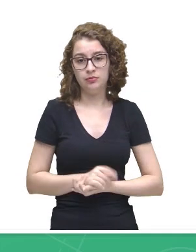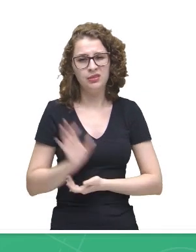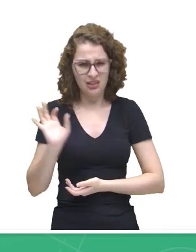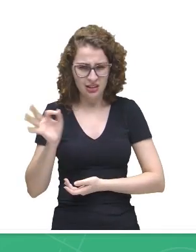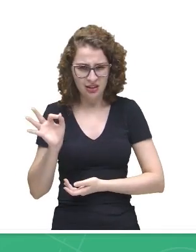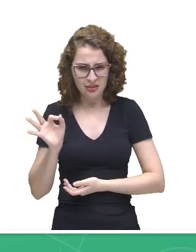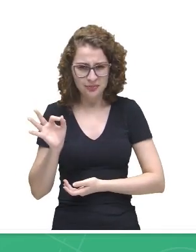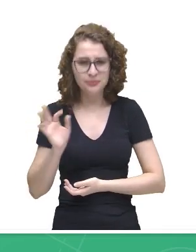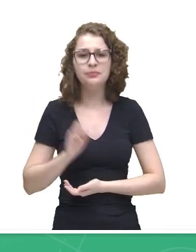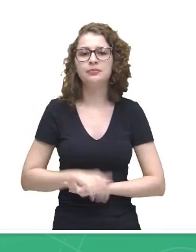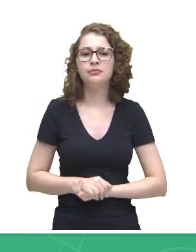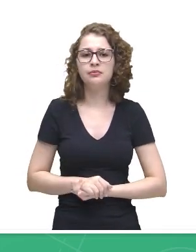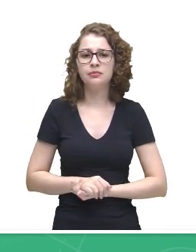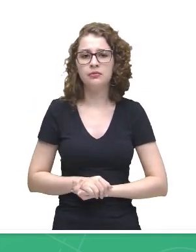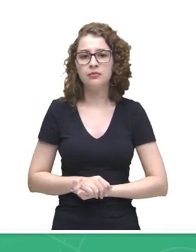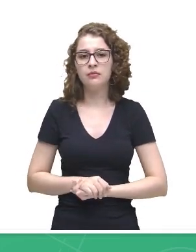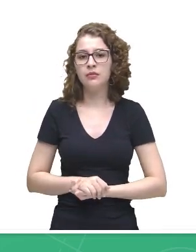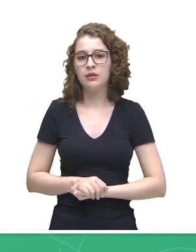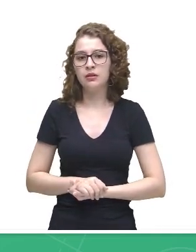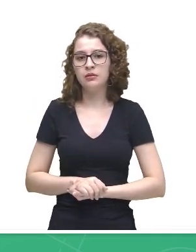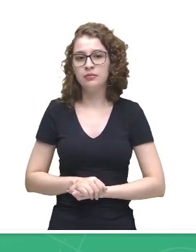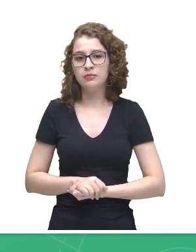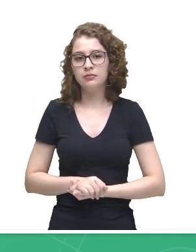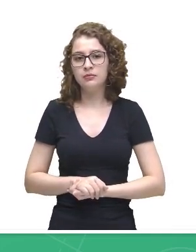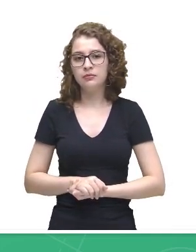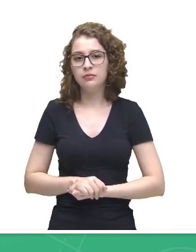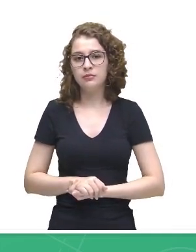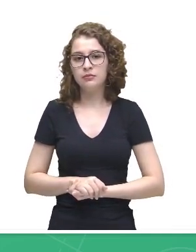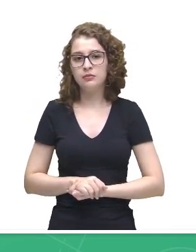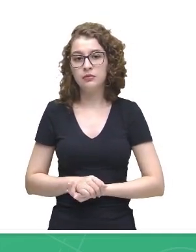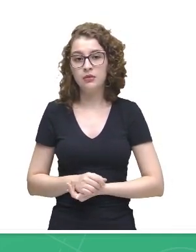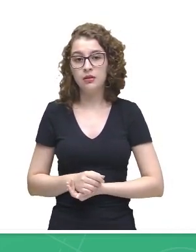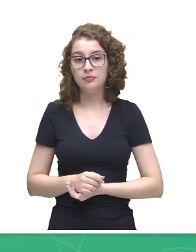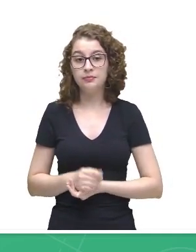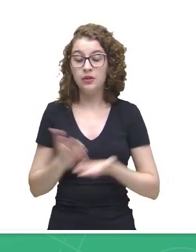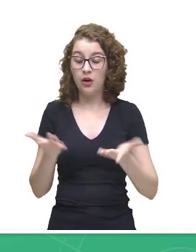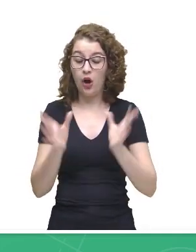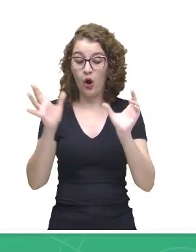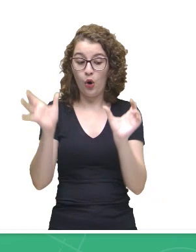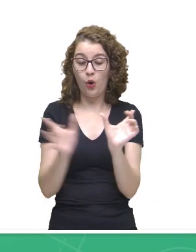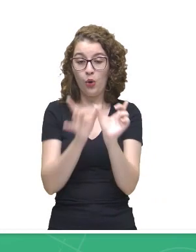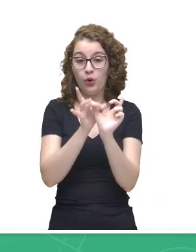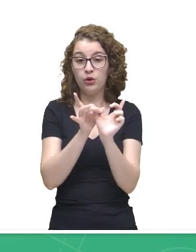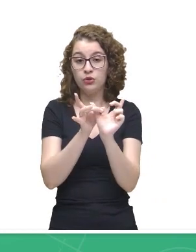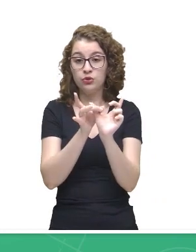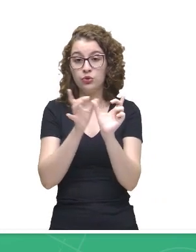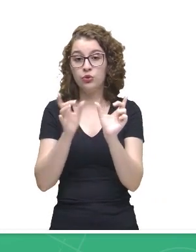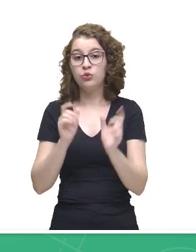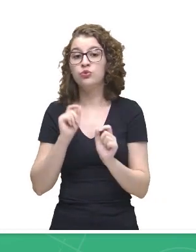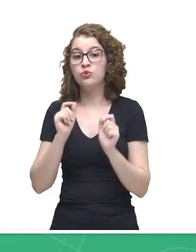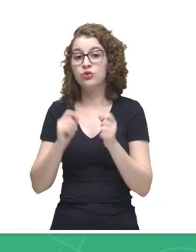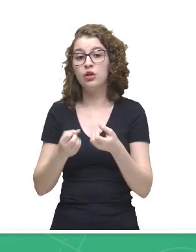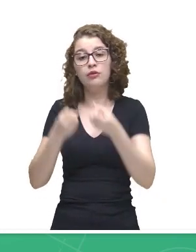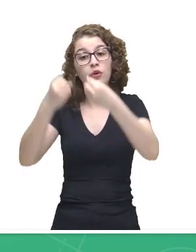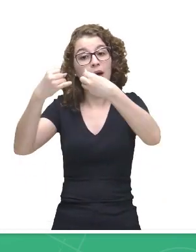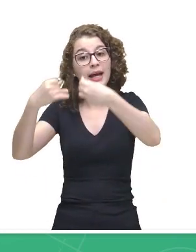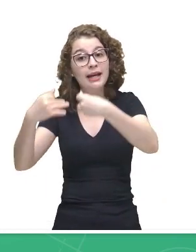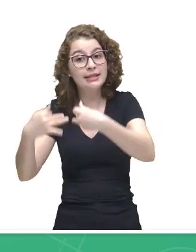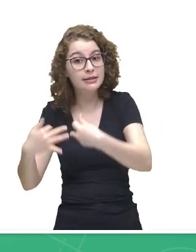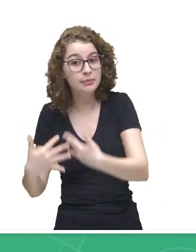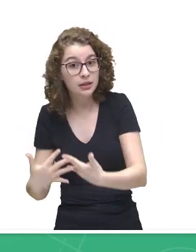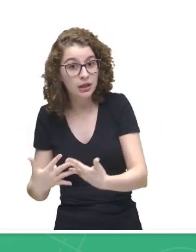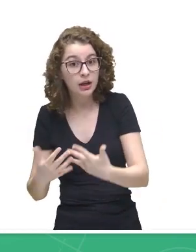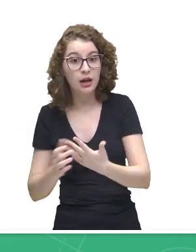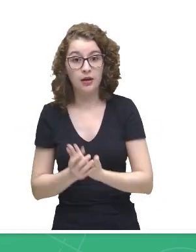como o próprio nome diz, né? Elas vão dar explicação a algo, dar razão. Aqui, é o